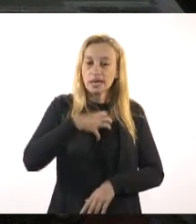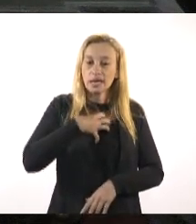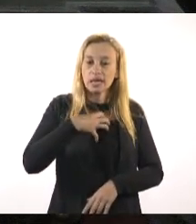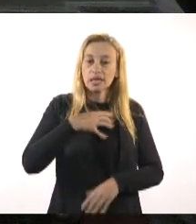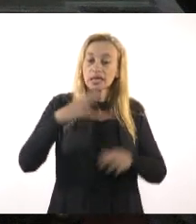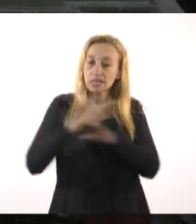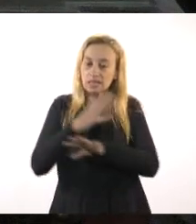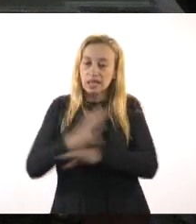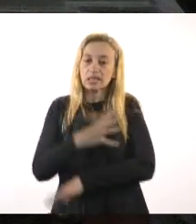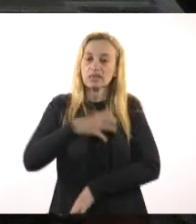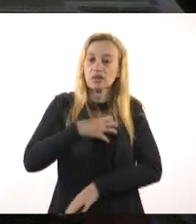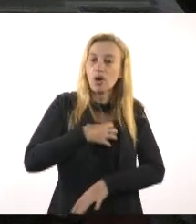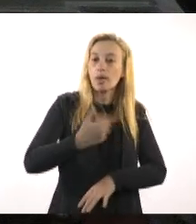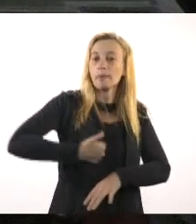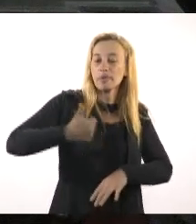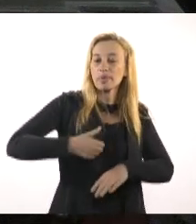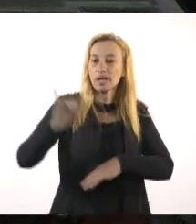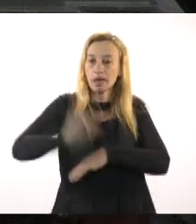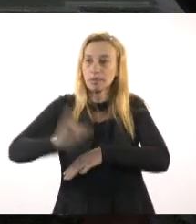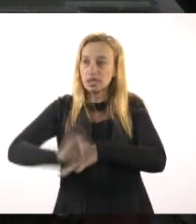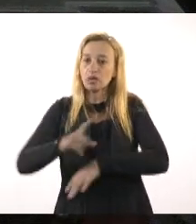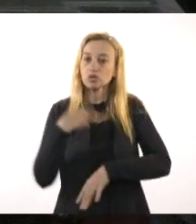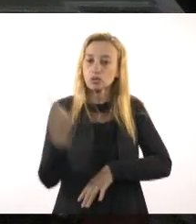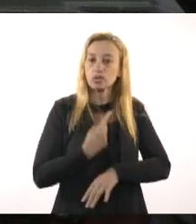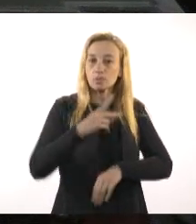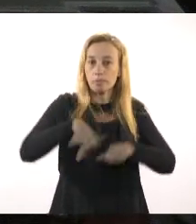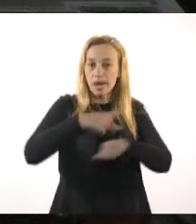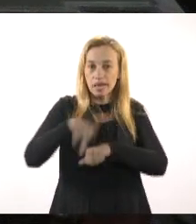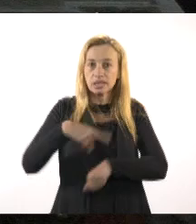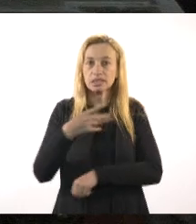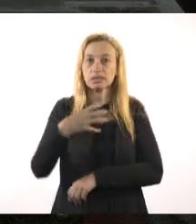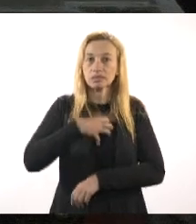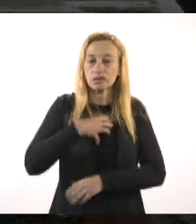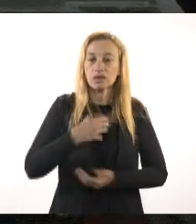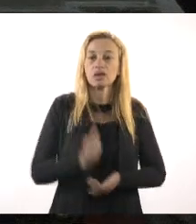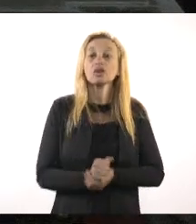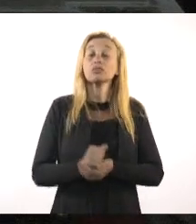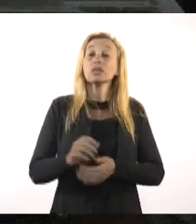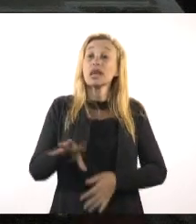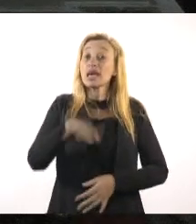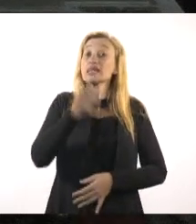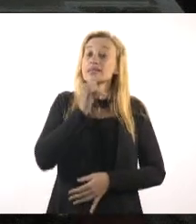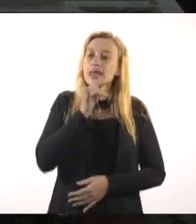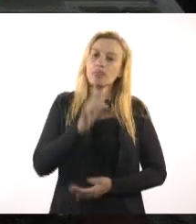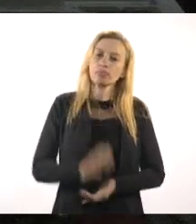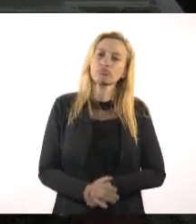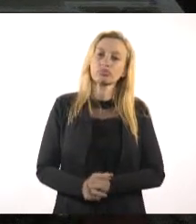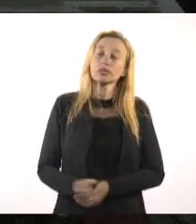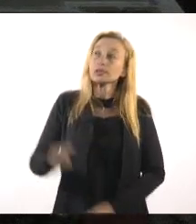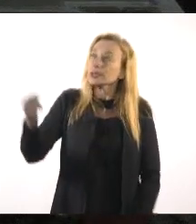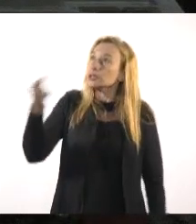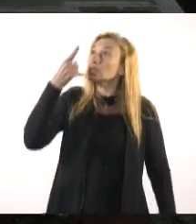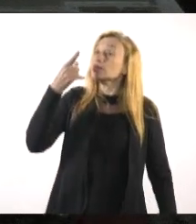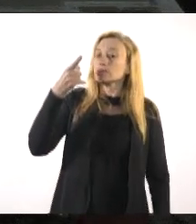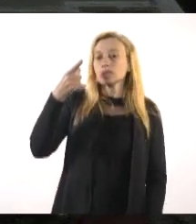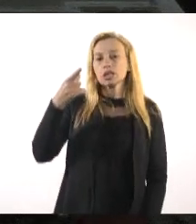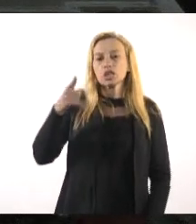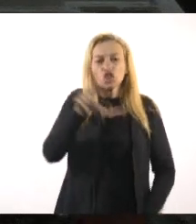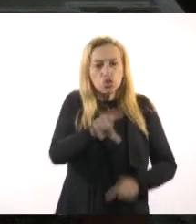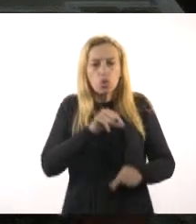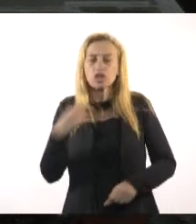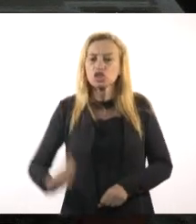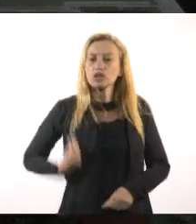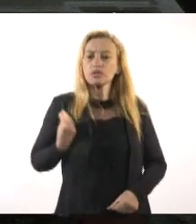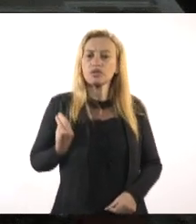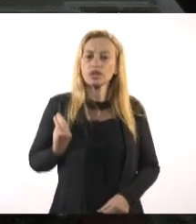Salvador, primeira capital do nosso país, na Bahia, um grande exemplo e inspiração. Uma pessoa que fez uma escolha de vida,